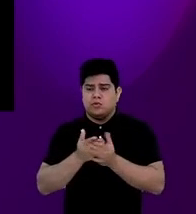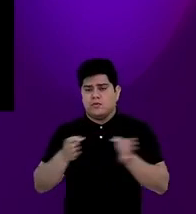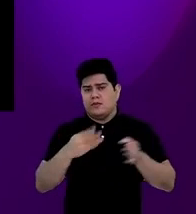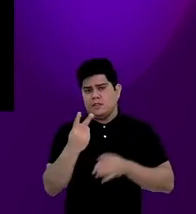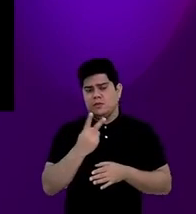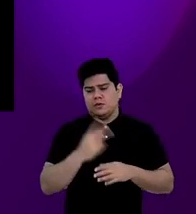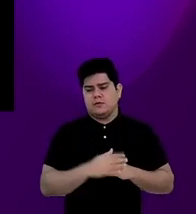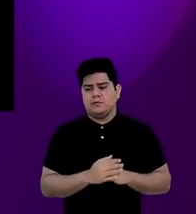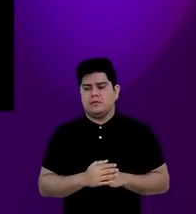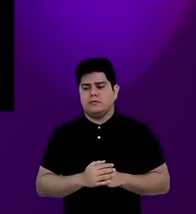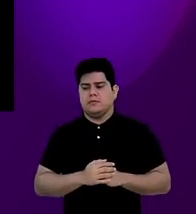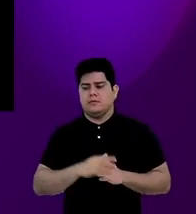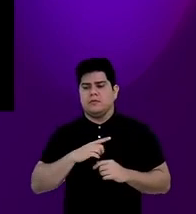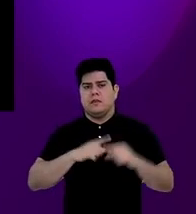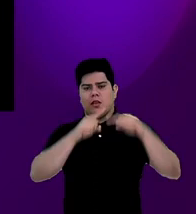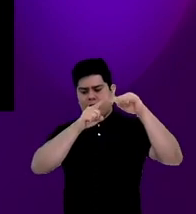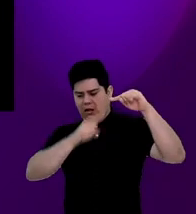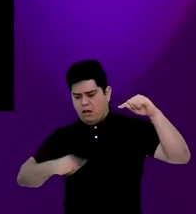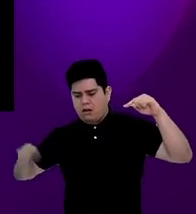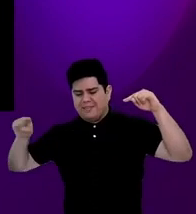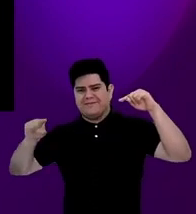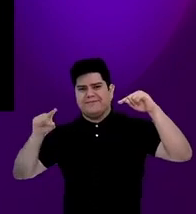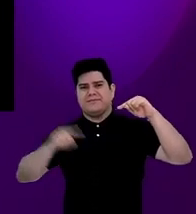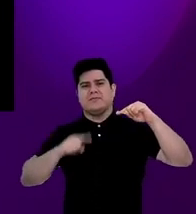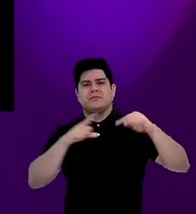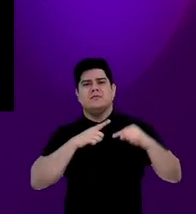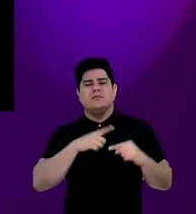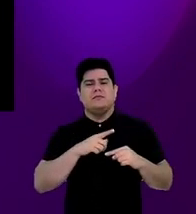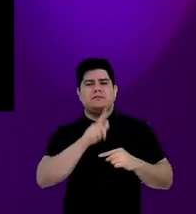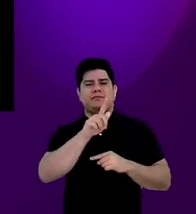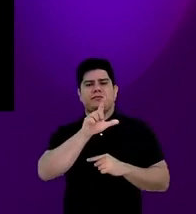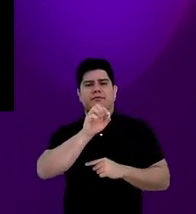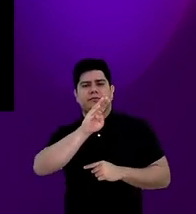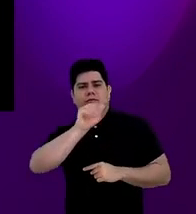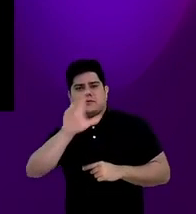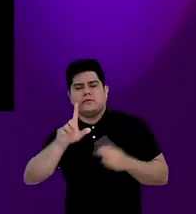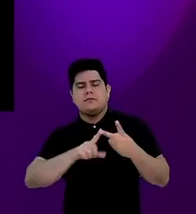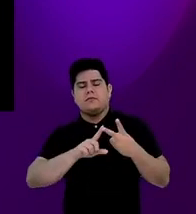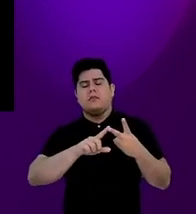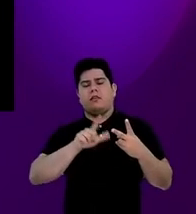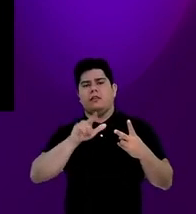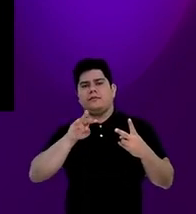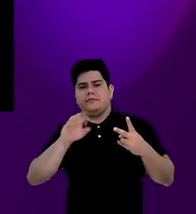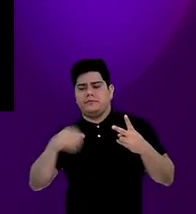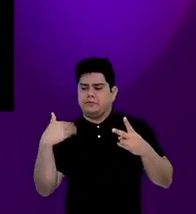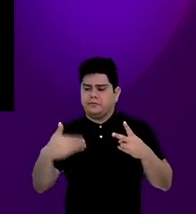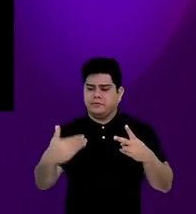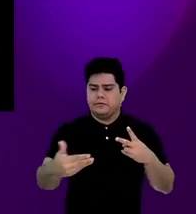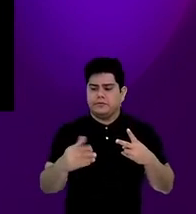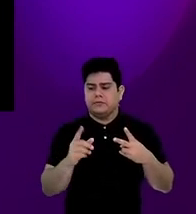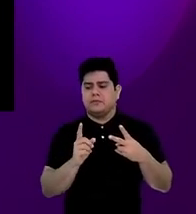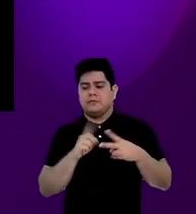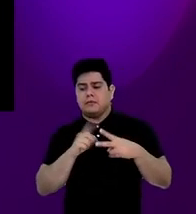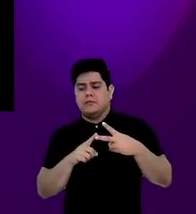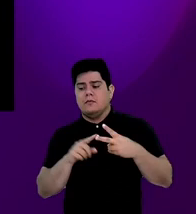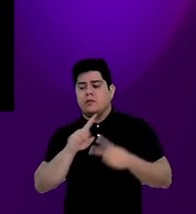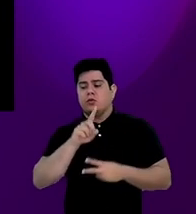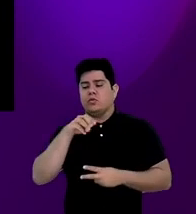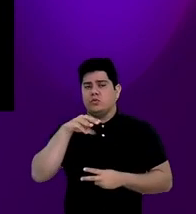né, tanto de sobrevida global quanto sobrevida livre de progressão. A gente observa tanto no ZUMA quanto no Juliet, que